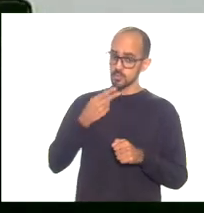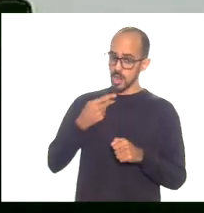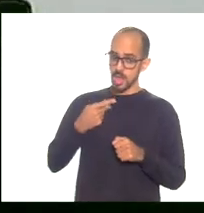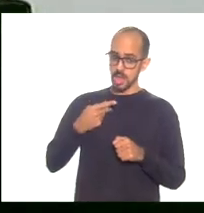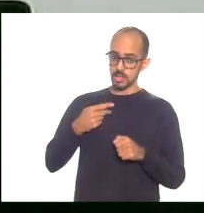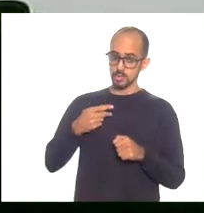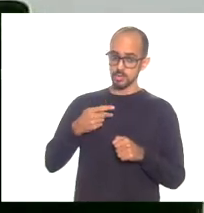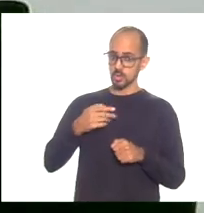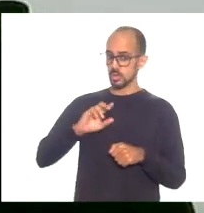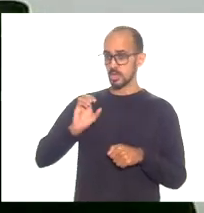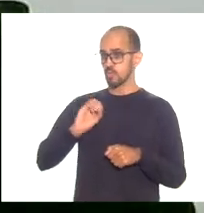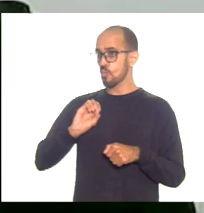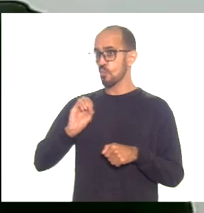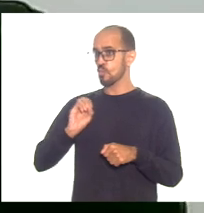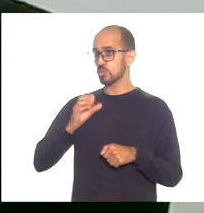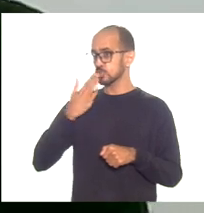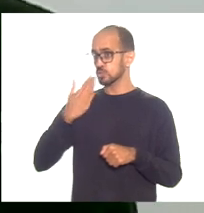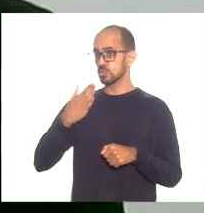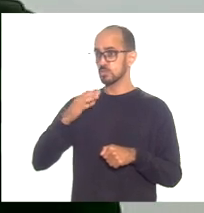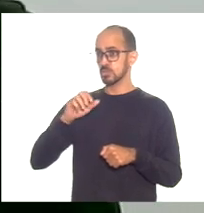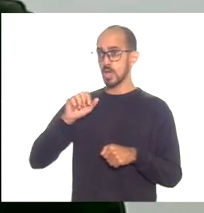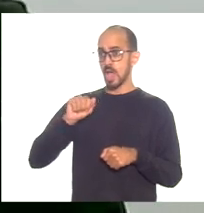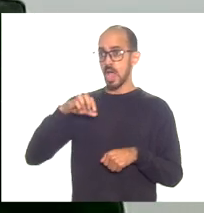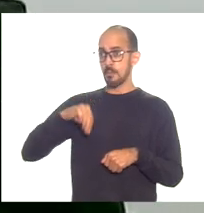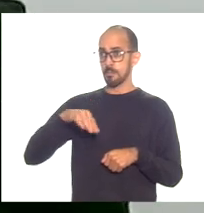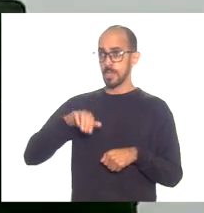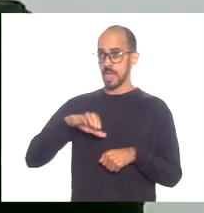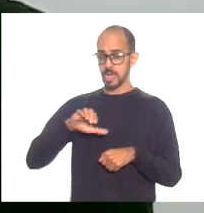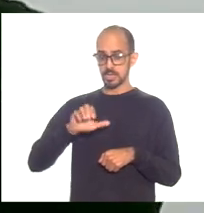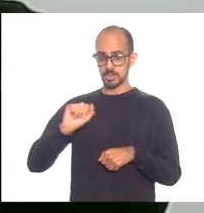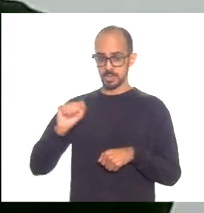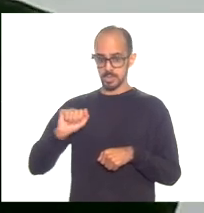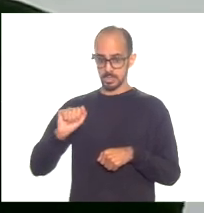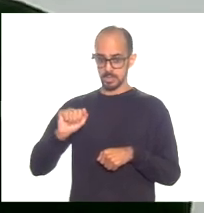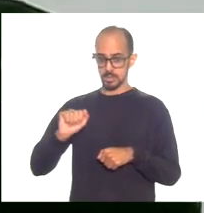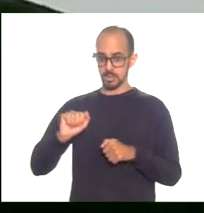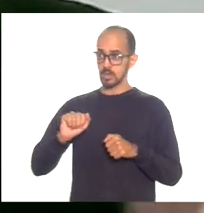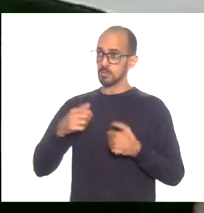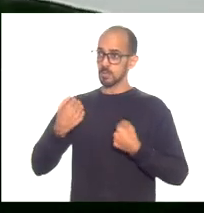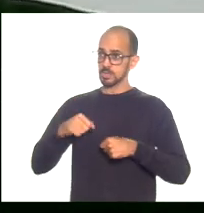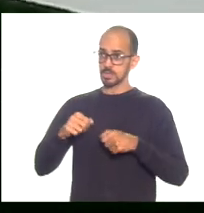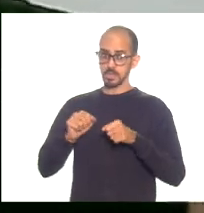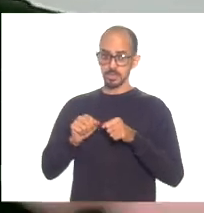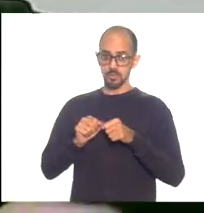nenhuma esfera, deve ser feita numa relação tão